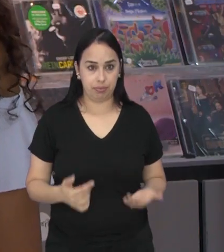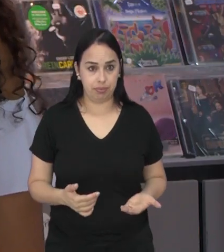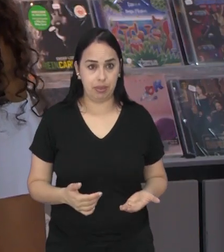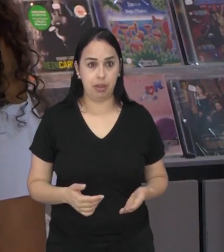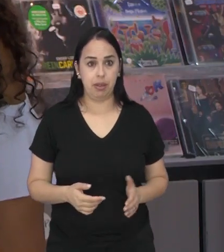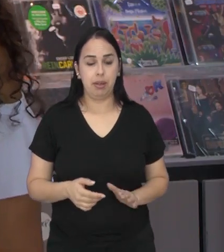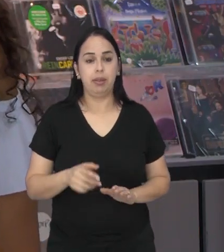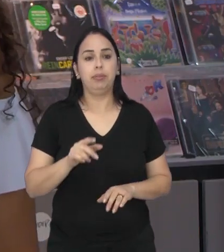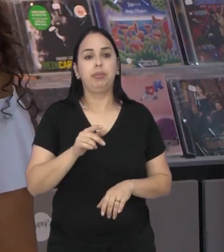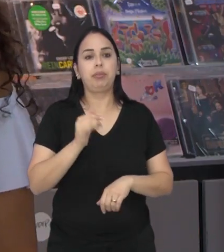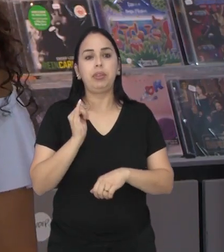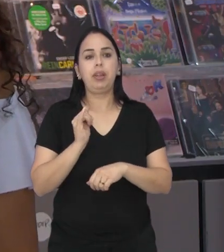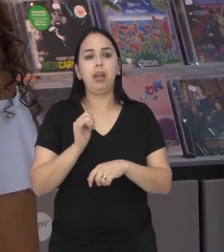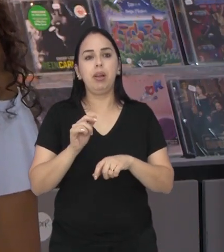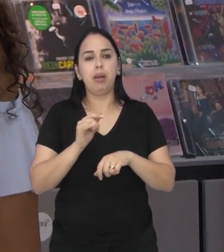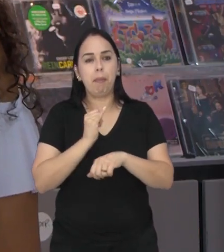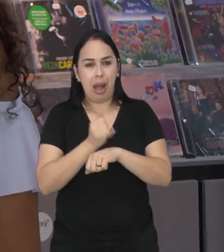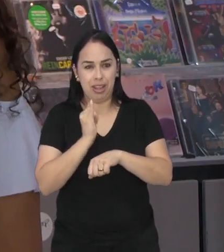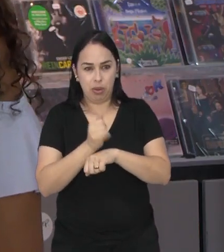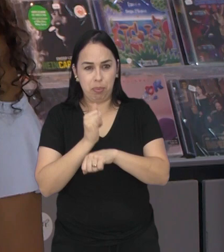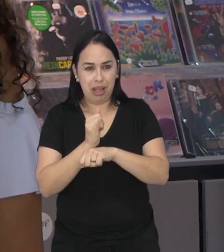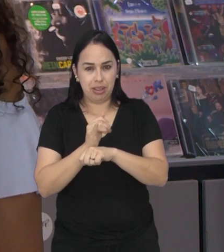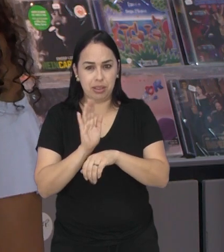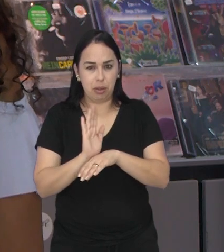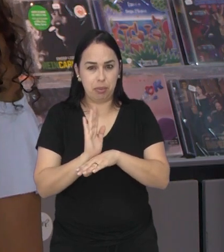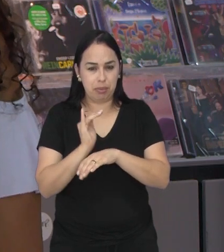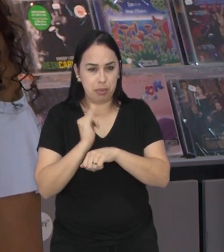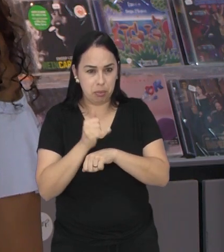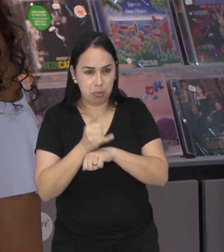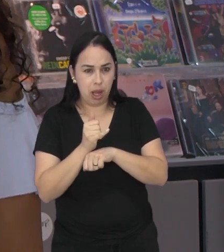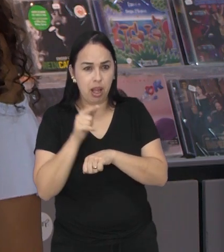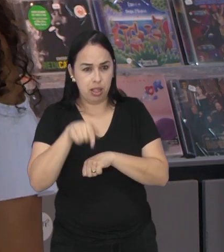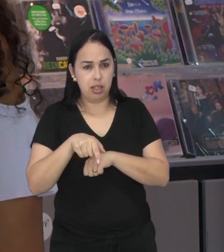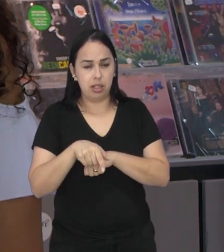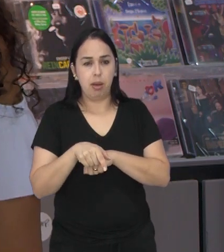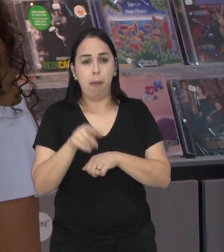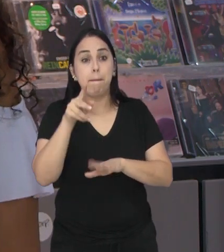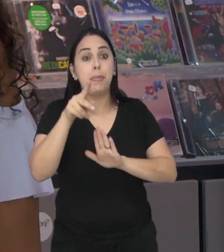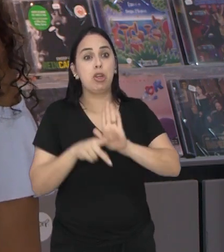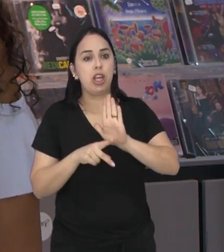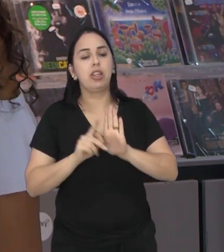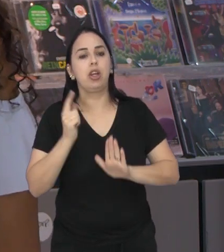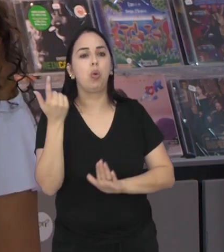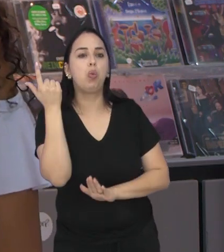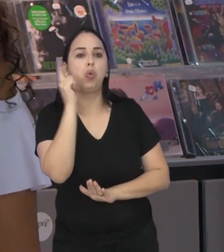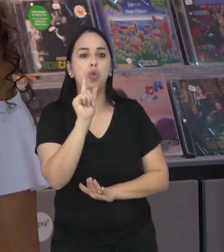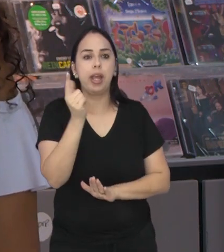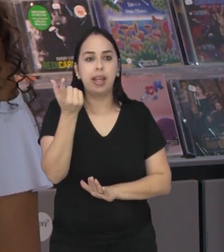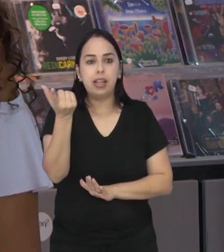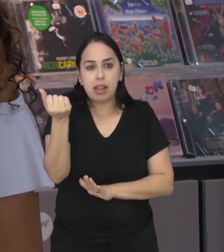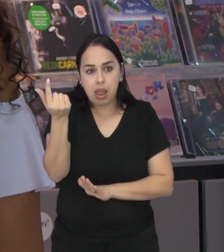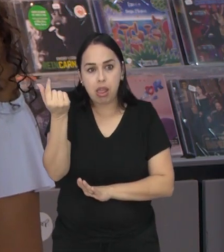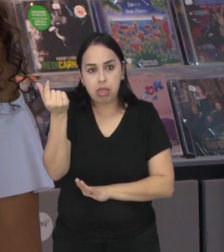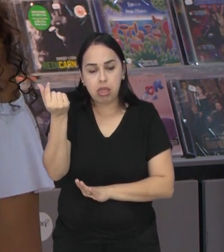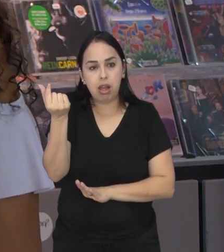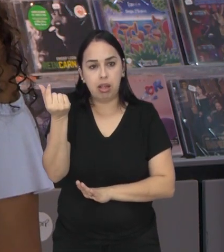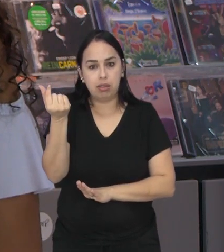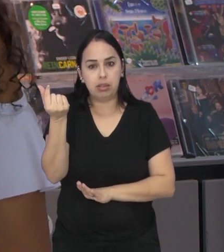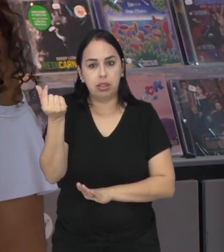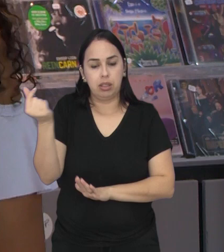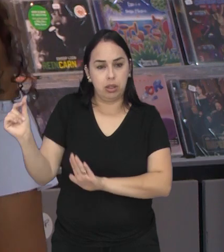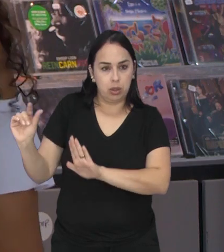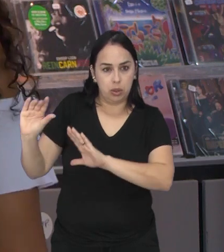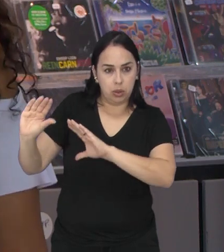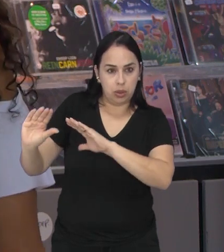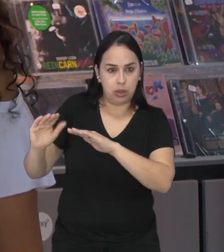o Minidoc, ele é bem interessante, ele foi um projeto que a gente conseguiu arrecadar